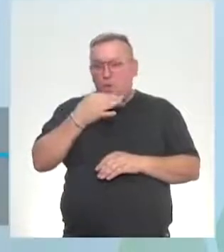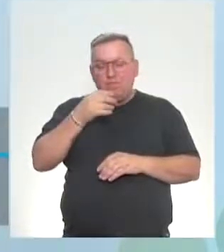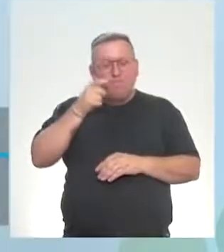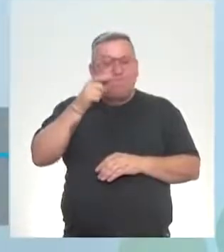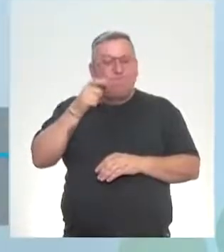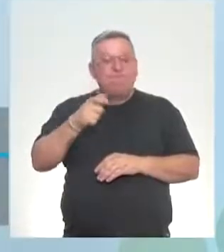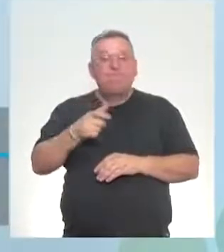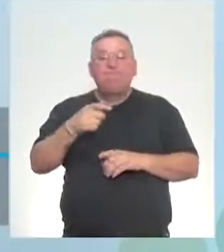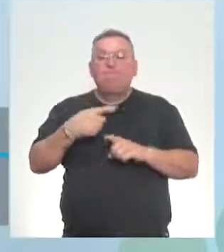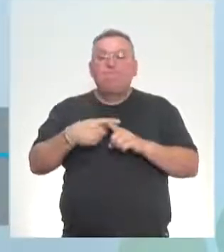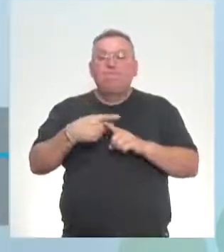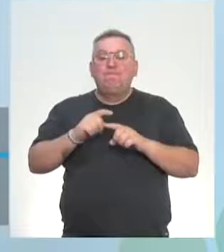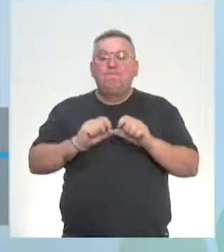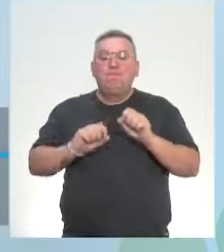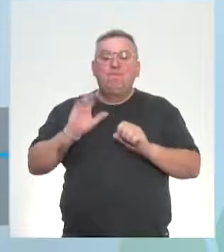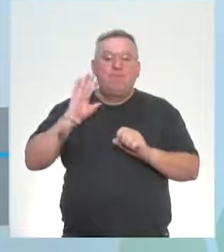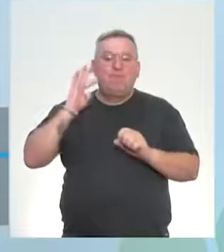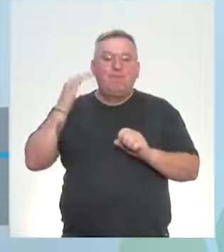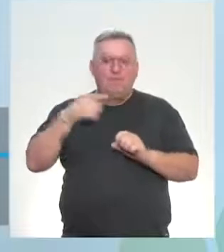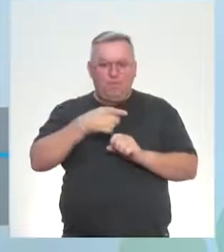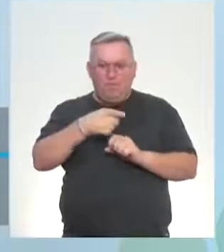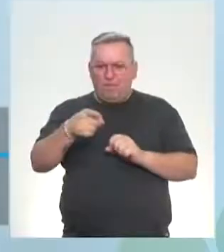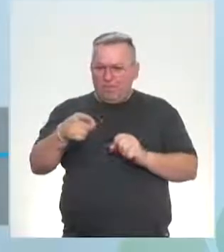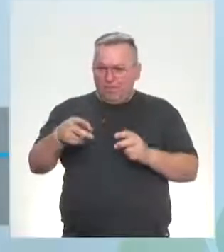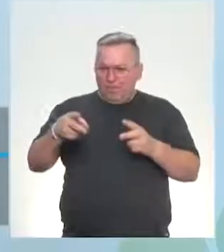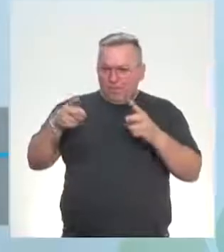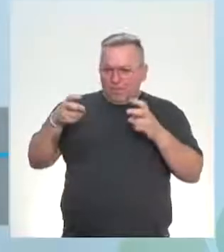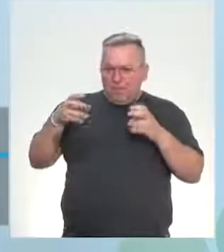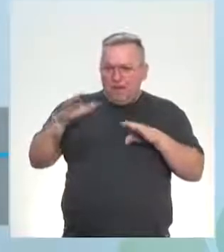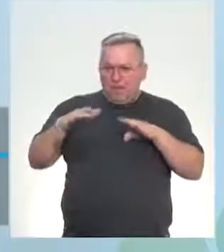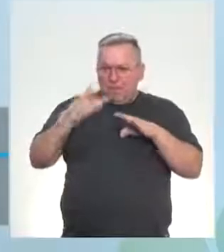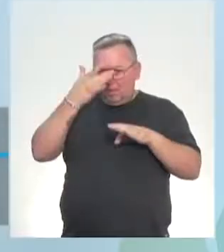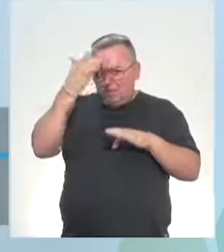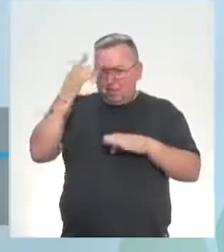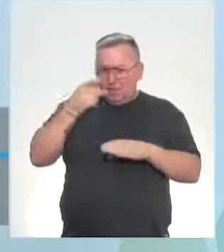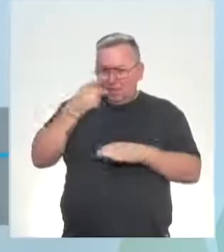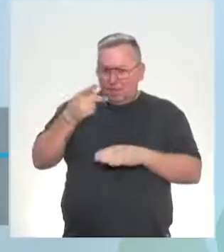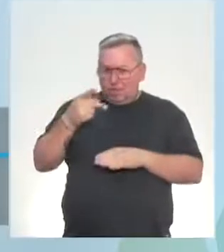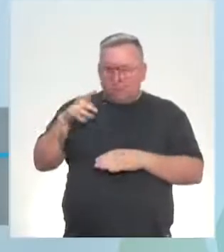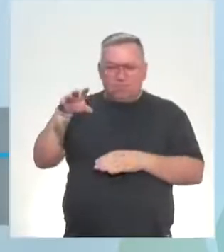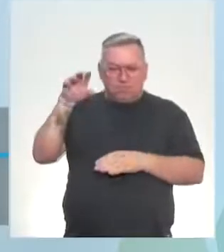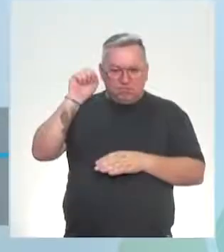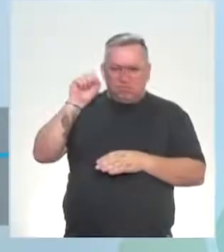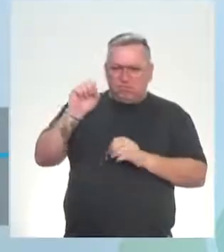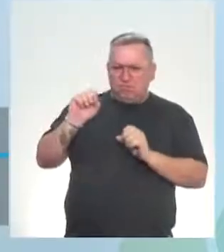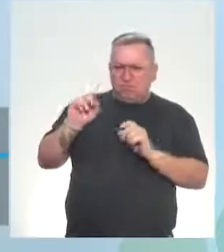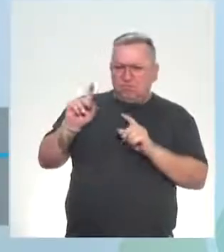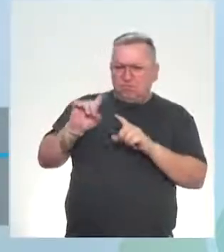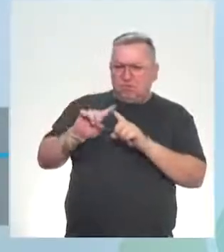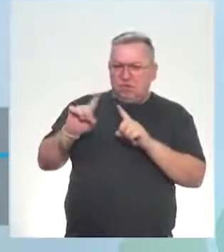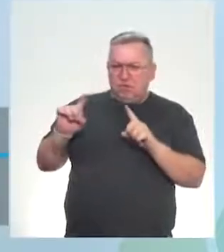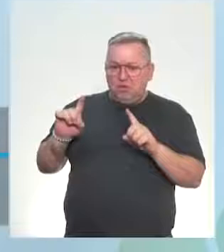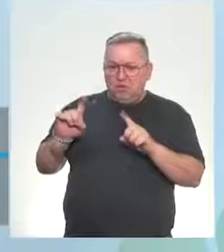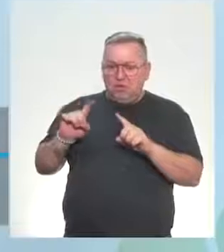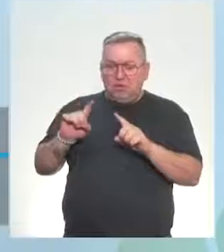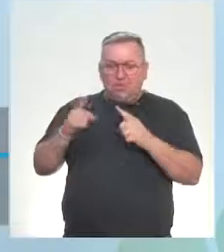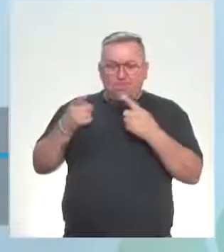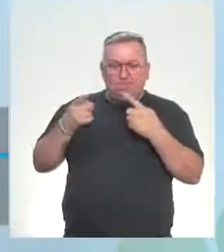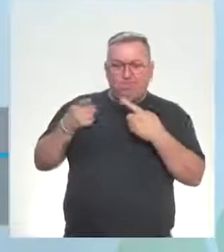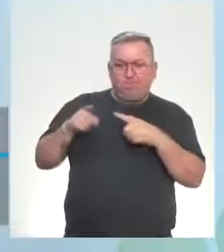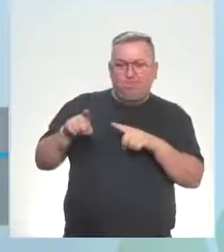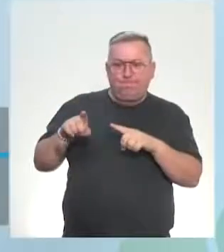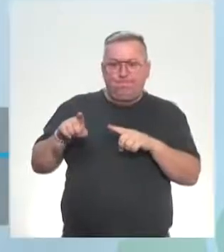porque assim, vocês perceberam, né? Às vezes a pessoa fala, olha, eu ouço, né? Eu aceito, mas está revidando ali. Como